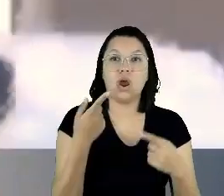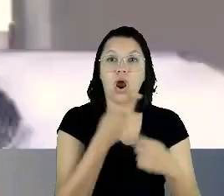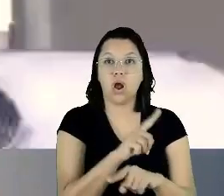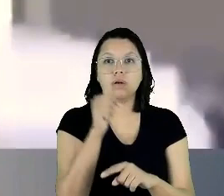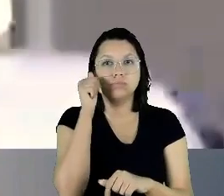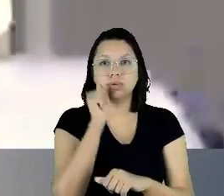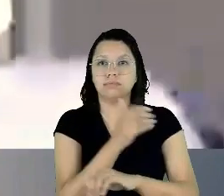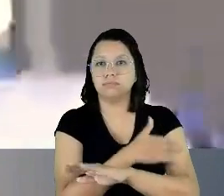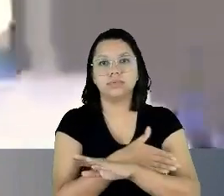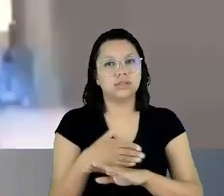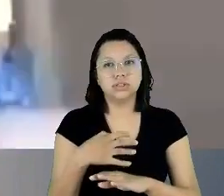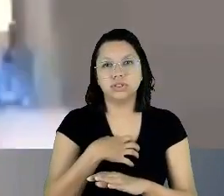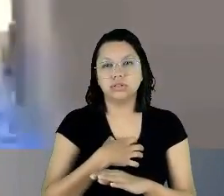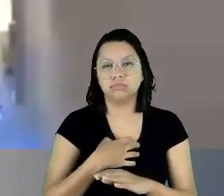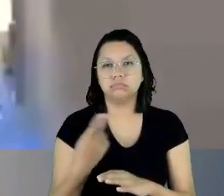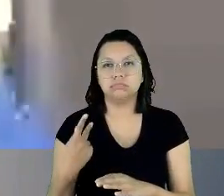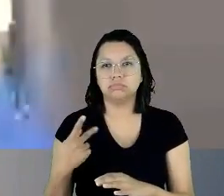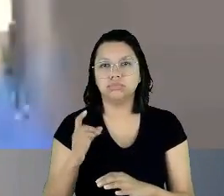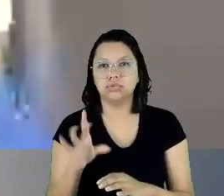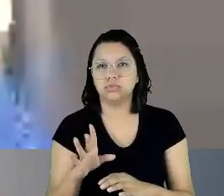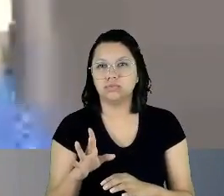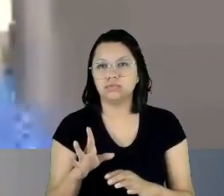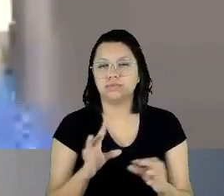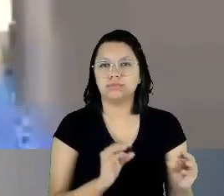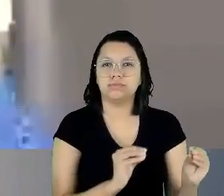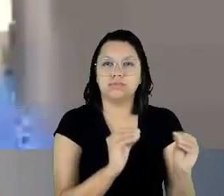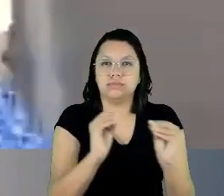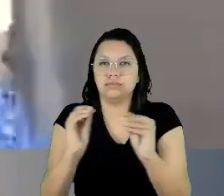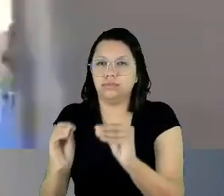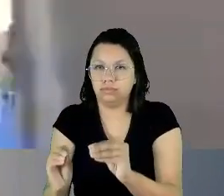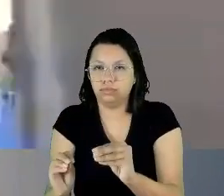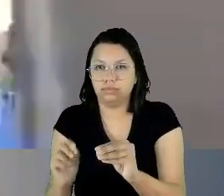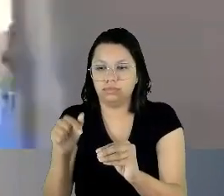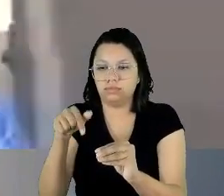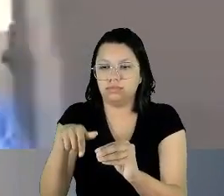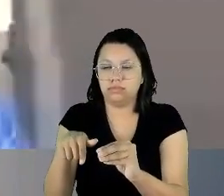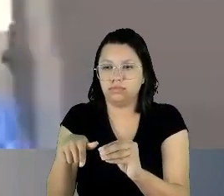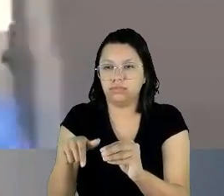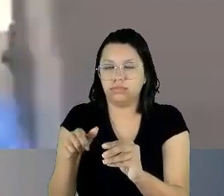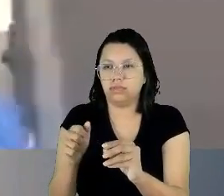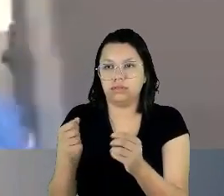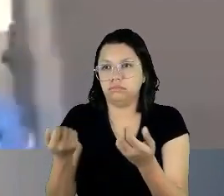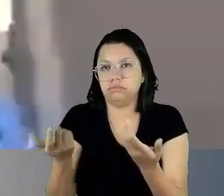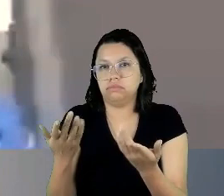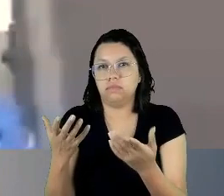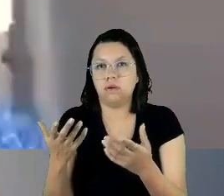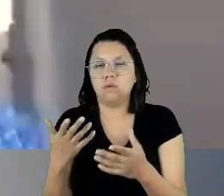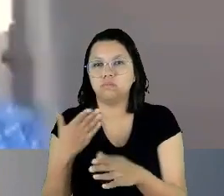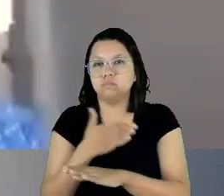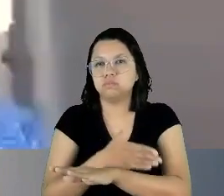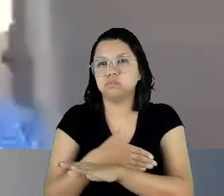mulheres brancas, de forma que a gente apenas realoque privilégios já existentes, né?